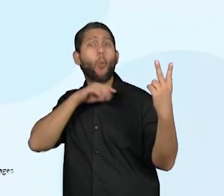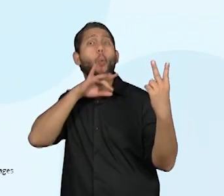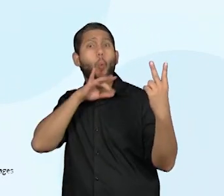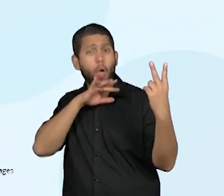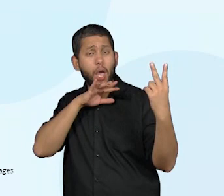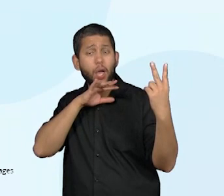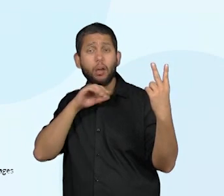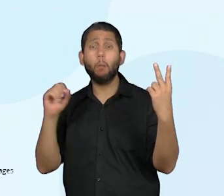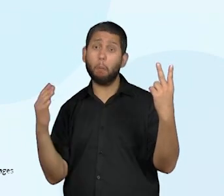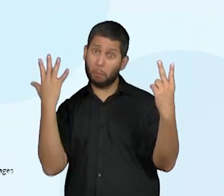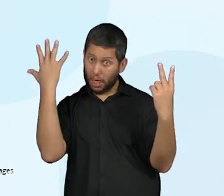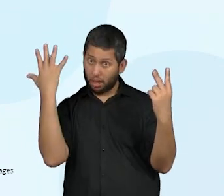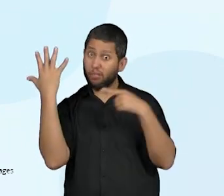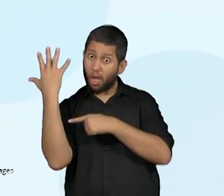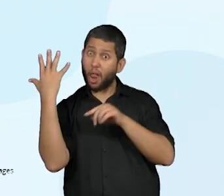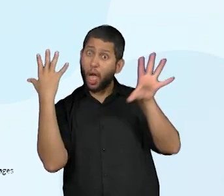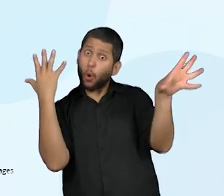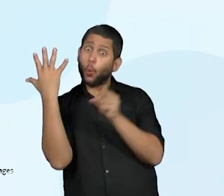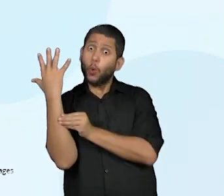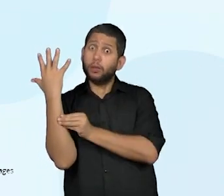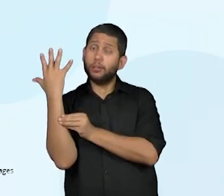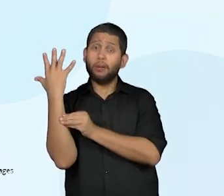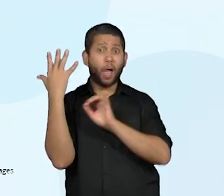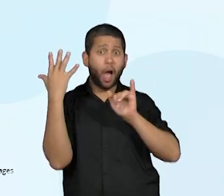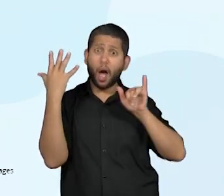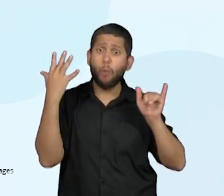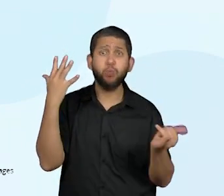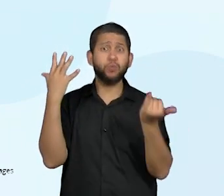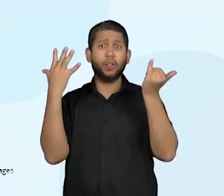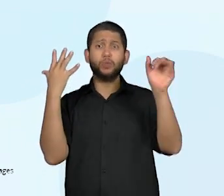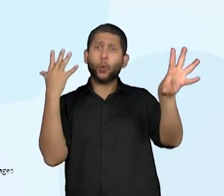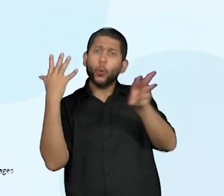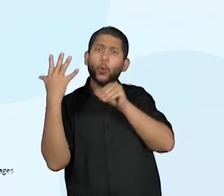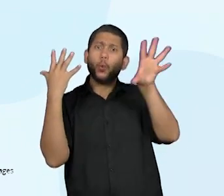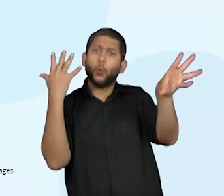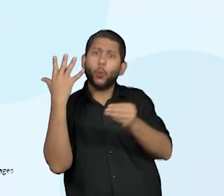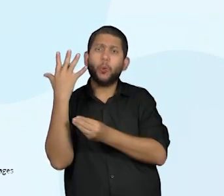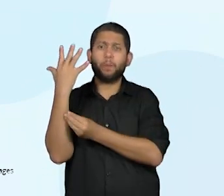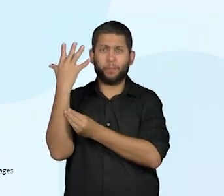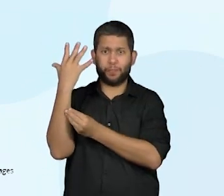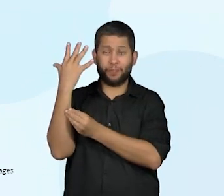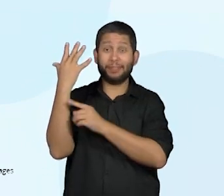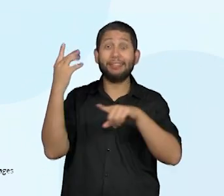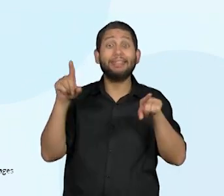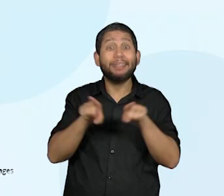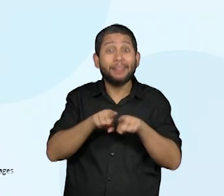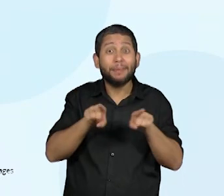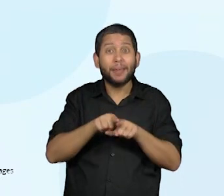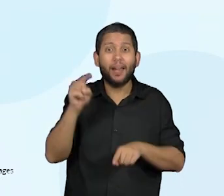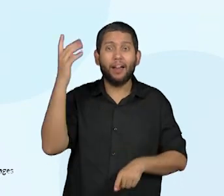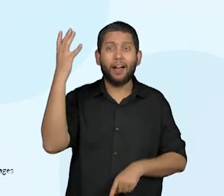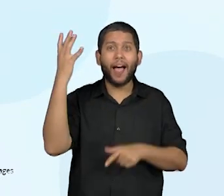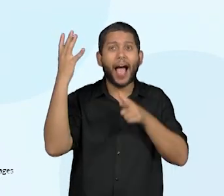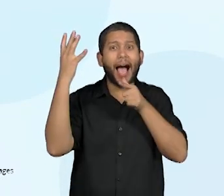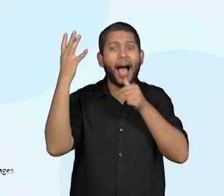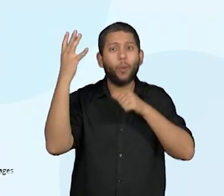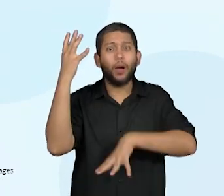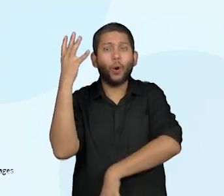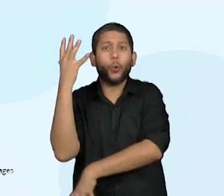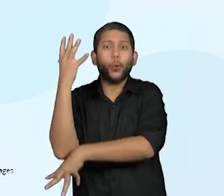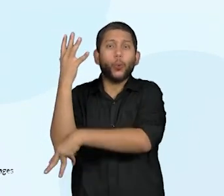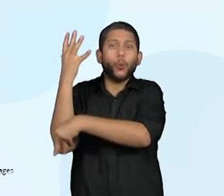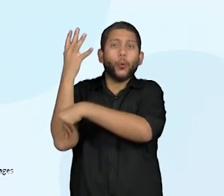solar com o dióxido de carbono, mais a água que entra aqui